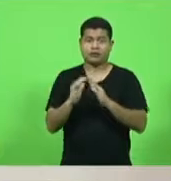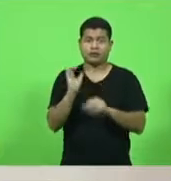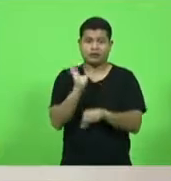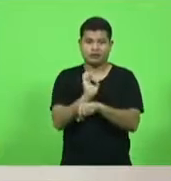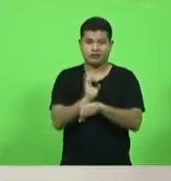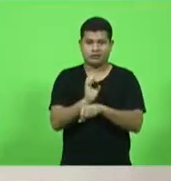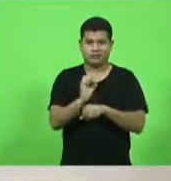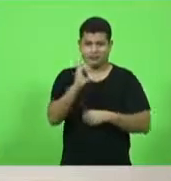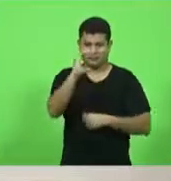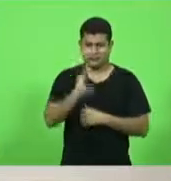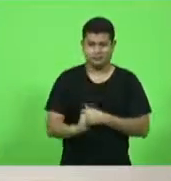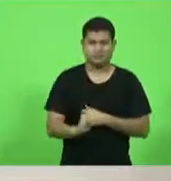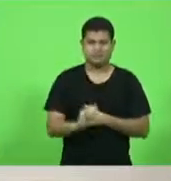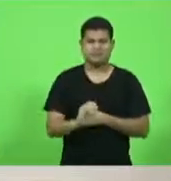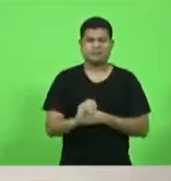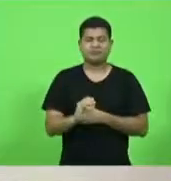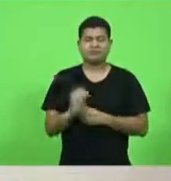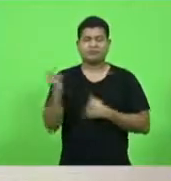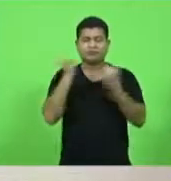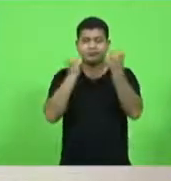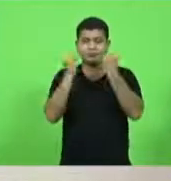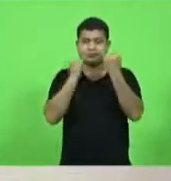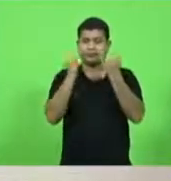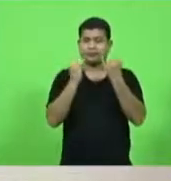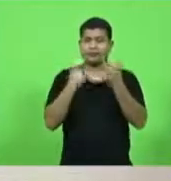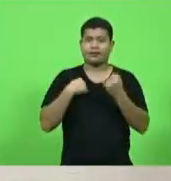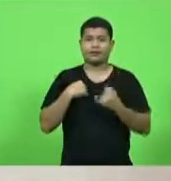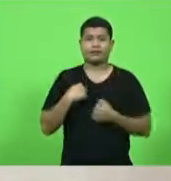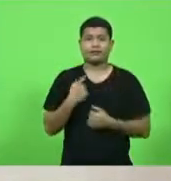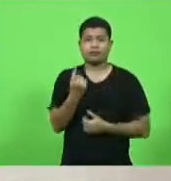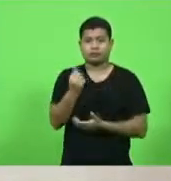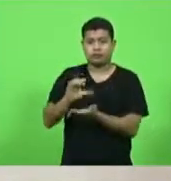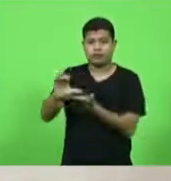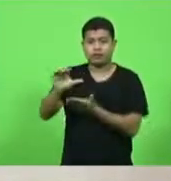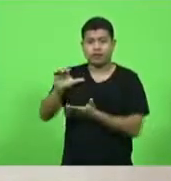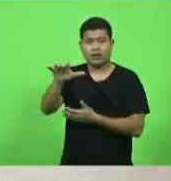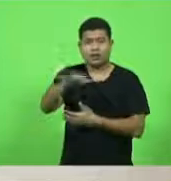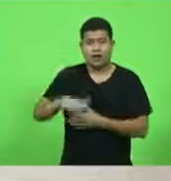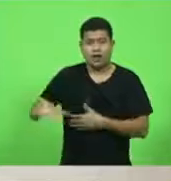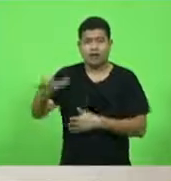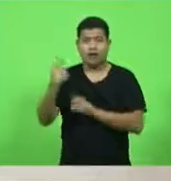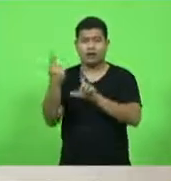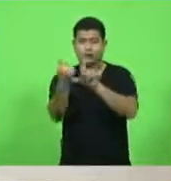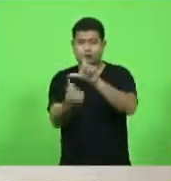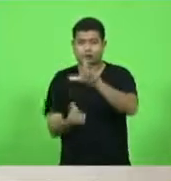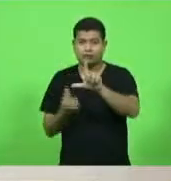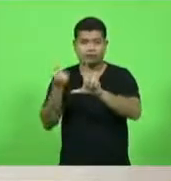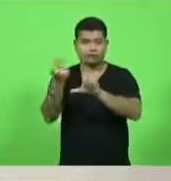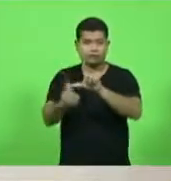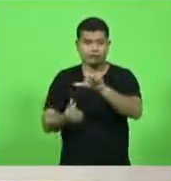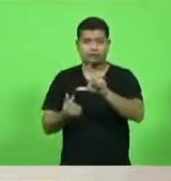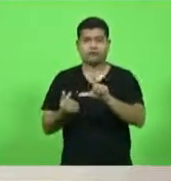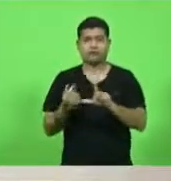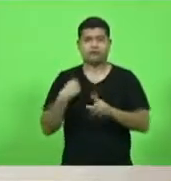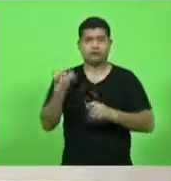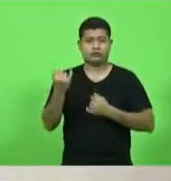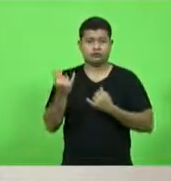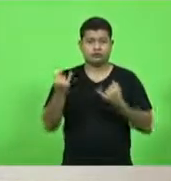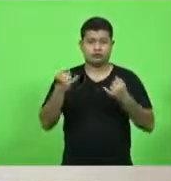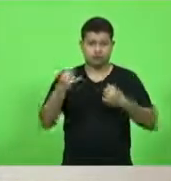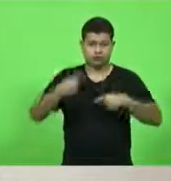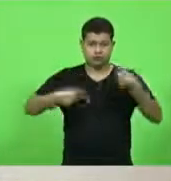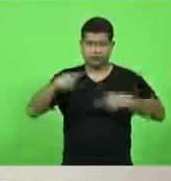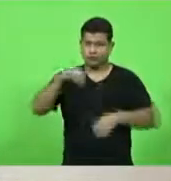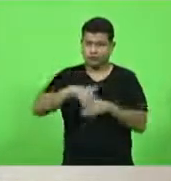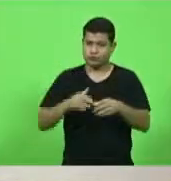Civil informações acerca de investimento na área de logística. Discussão, votação,